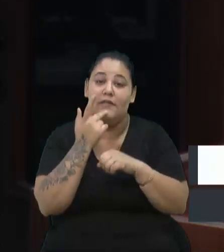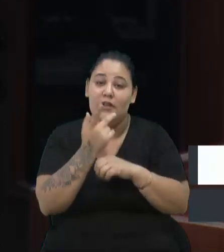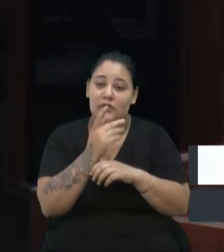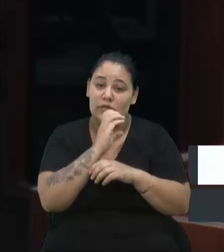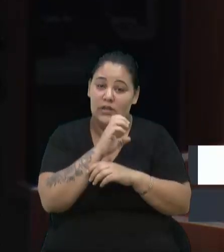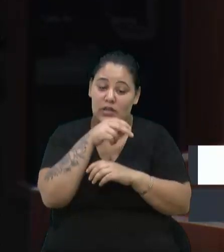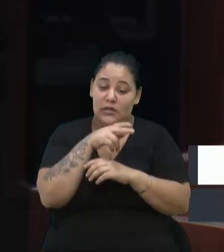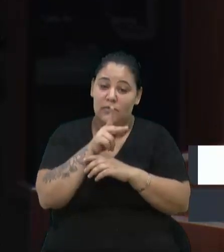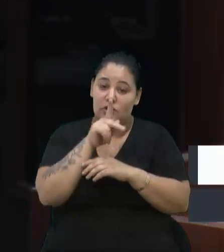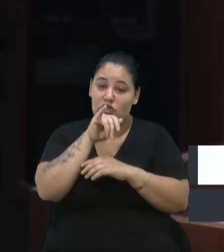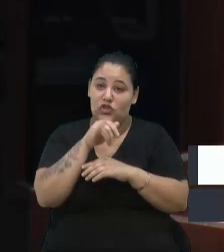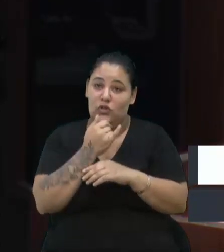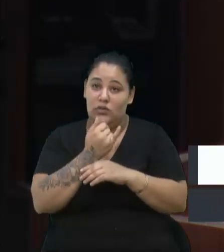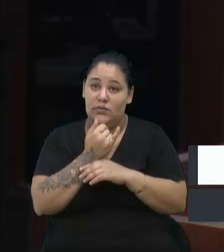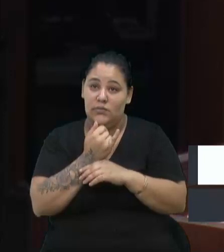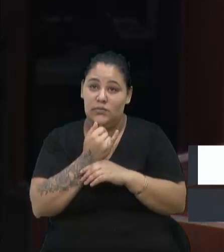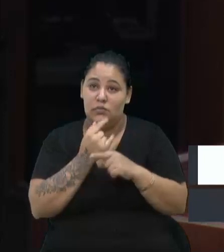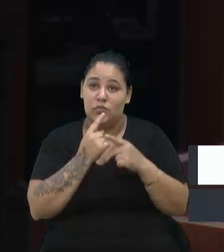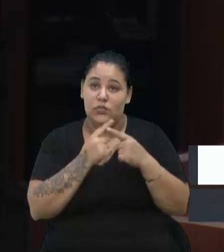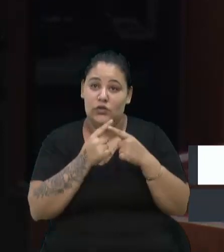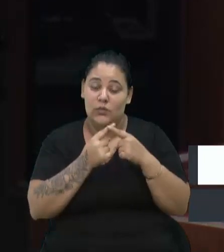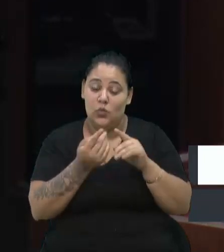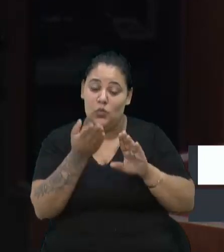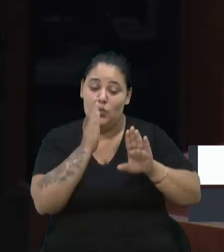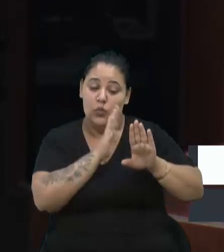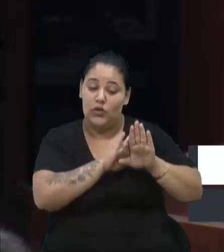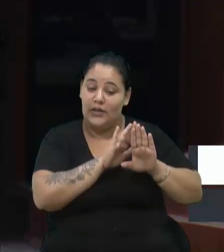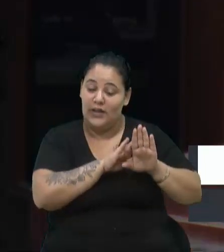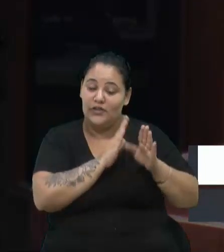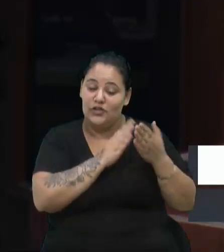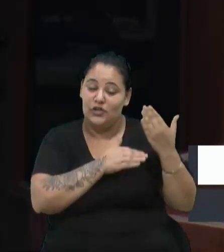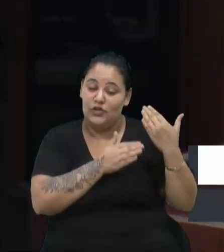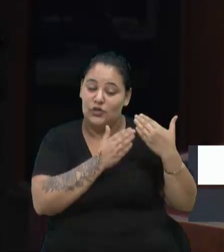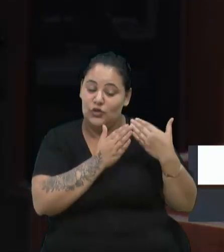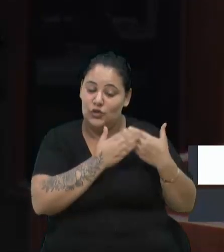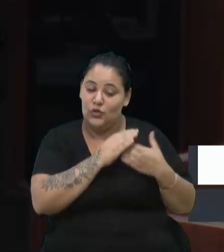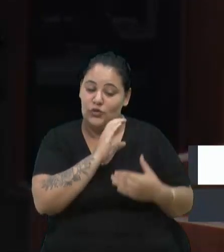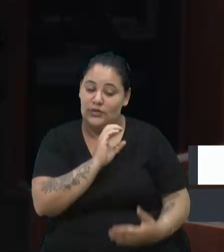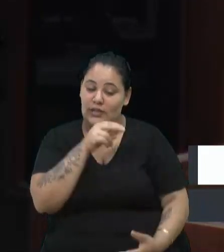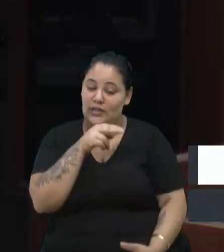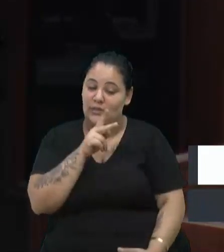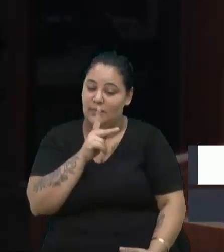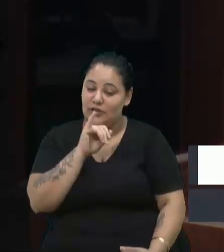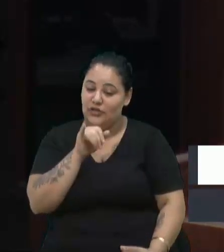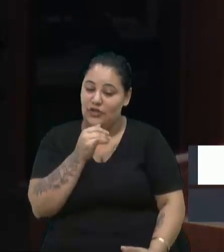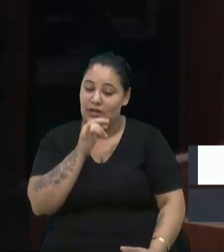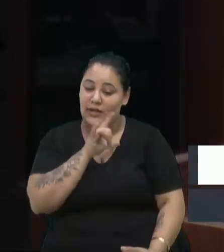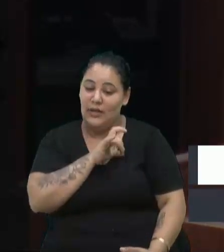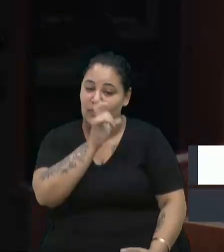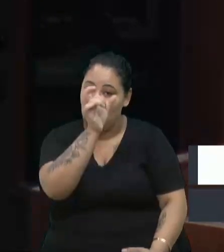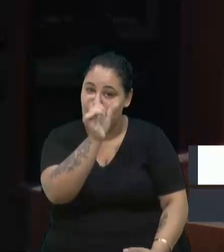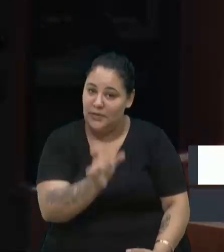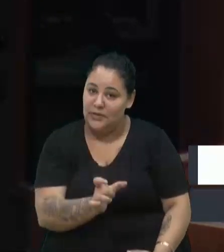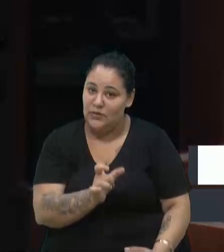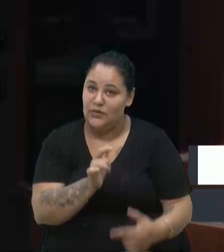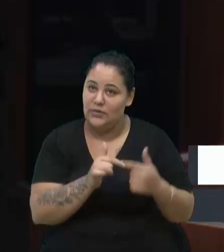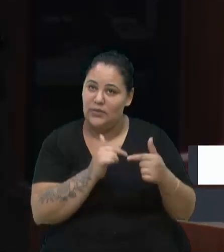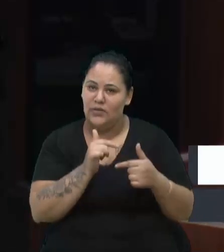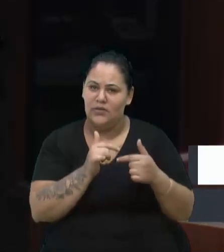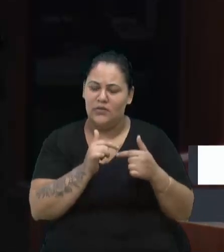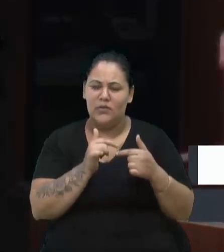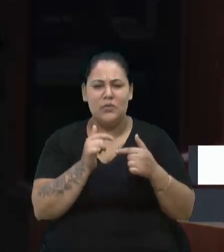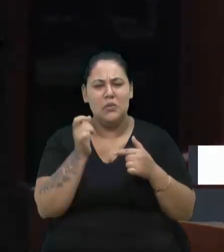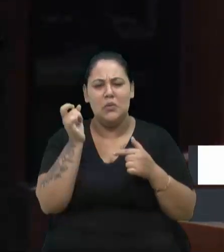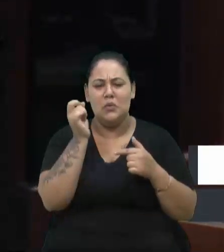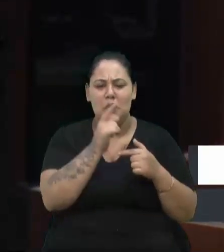CNPJ. Porque por trás de todo CNPJ existe um CPF. Qual é a diferença, então, de CNPJ